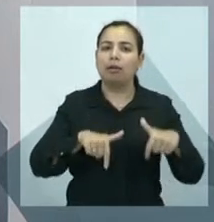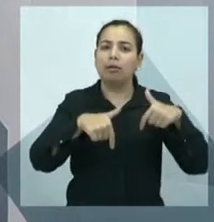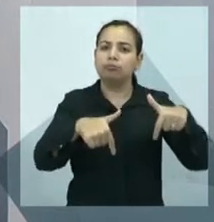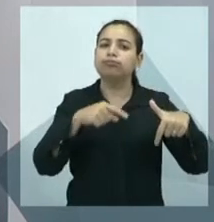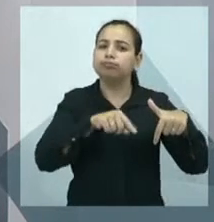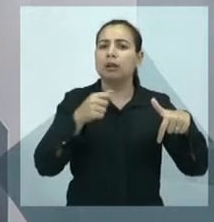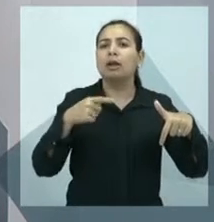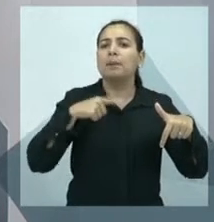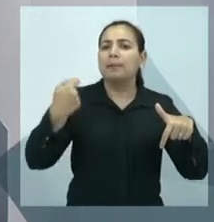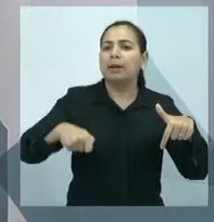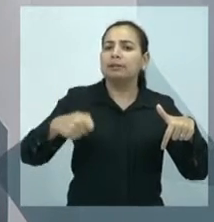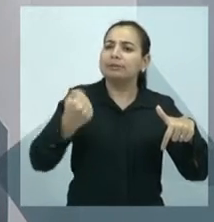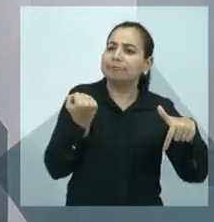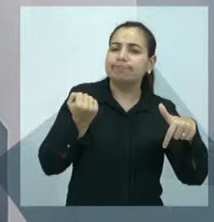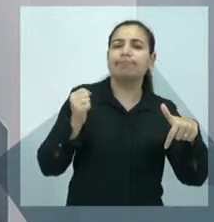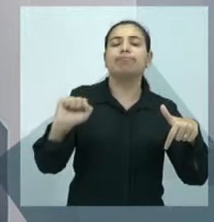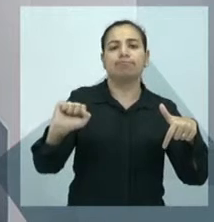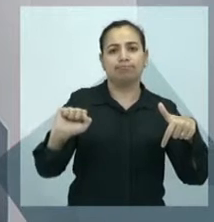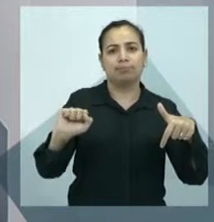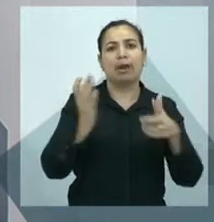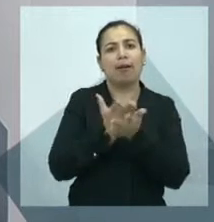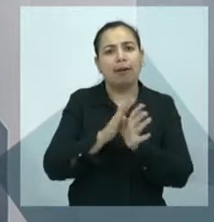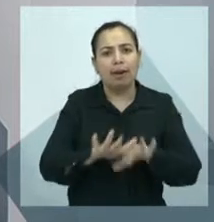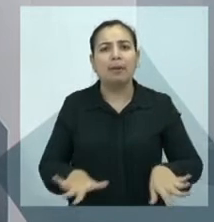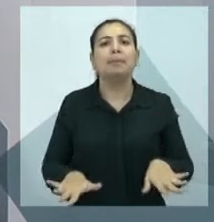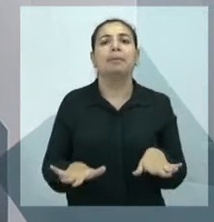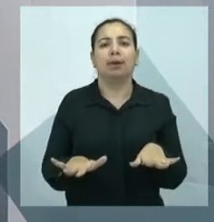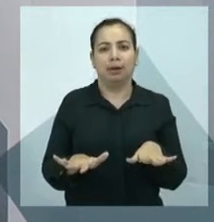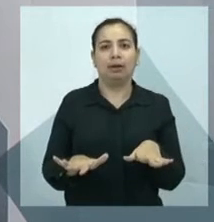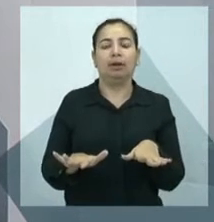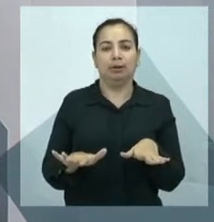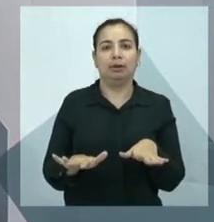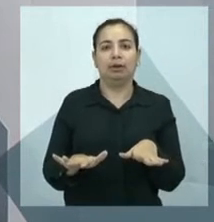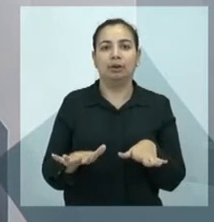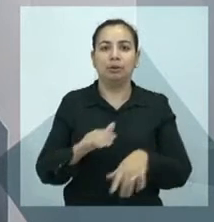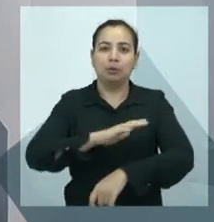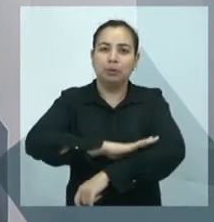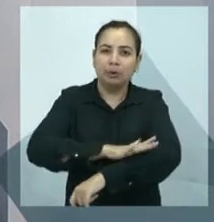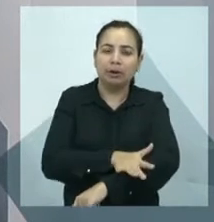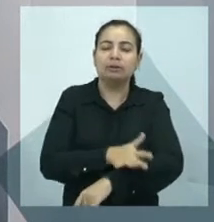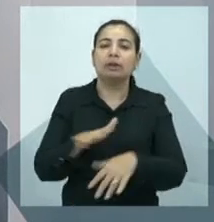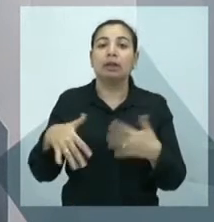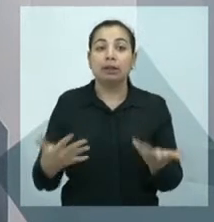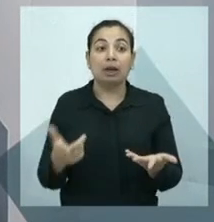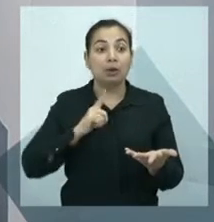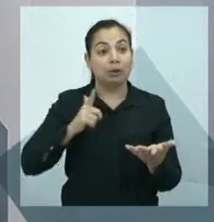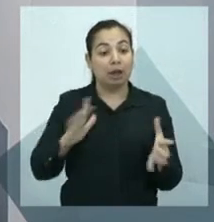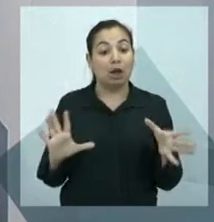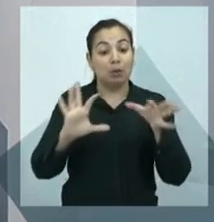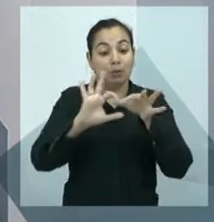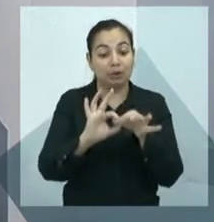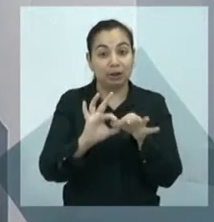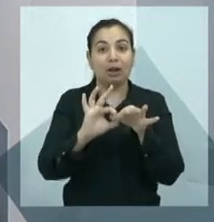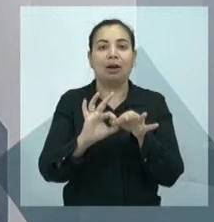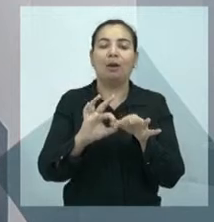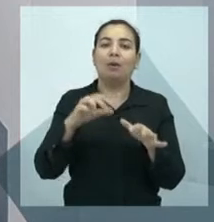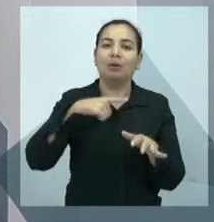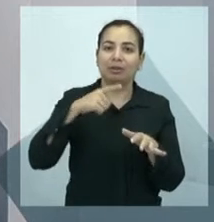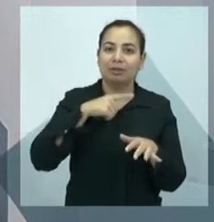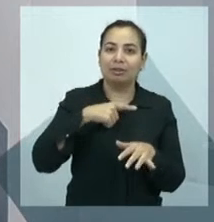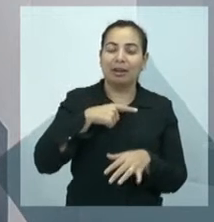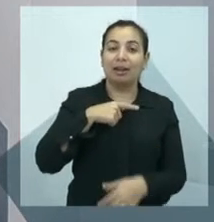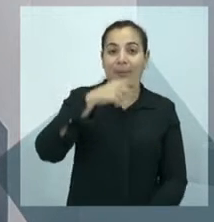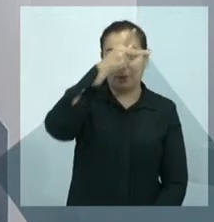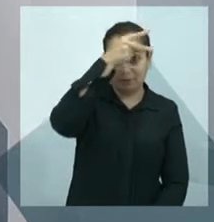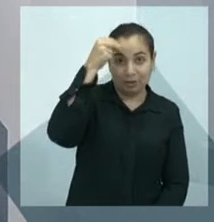ao racismo. E para falar dessa união entre município e estado neste tema, estamos recebendo aqui